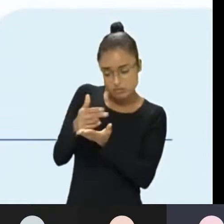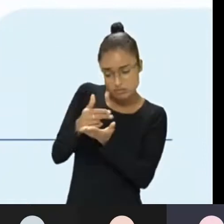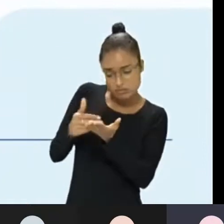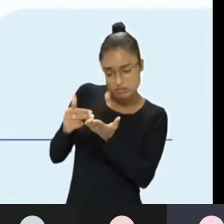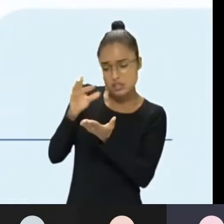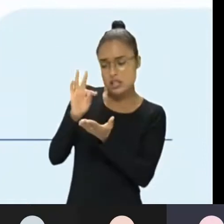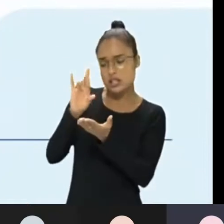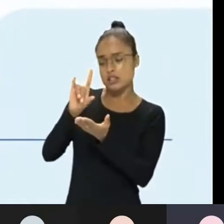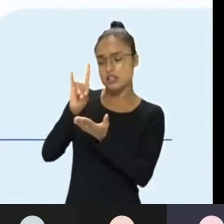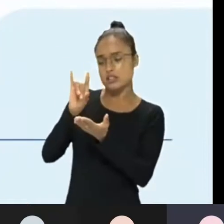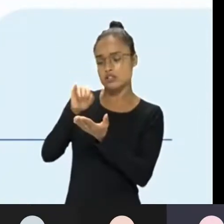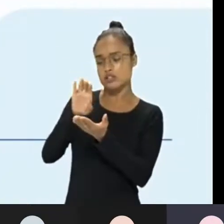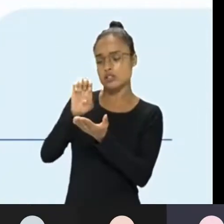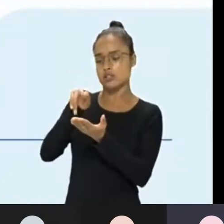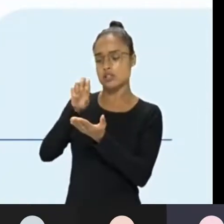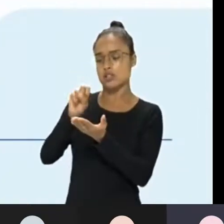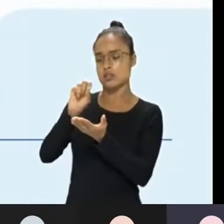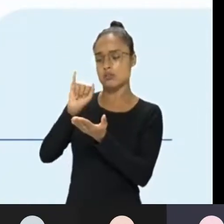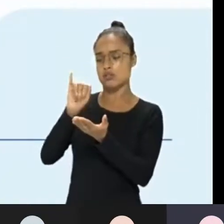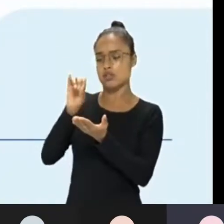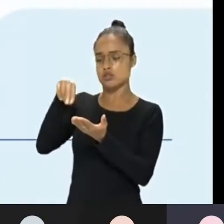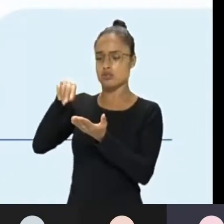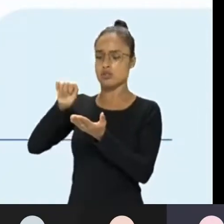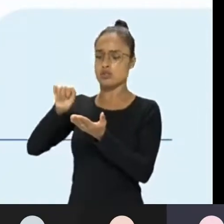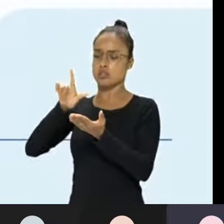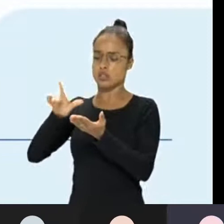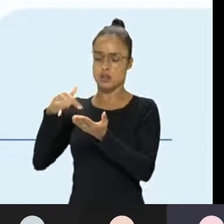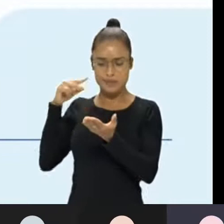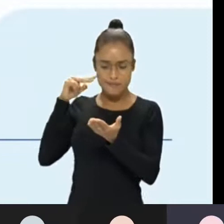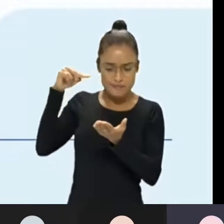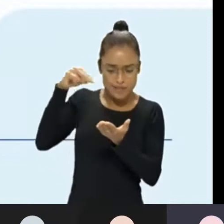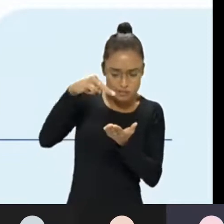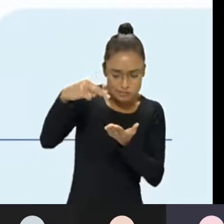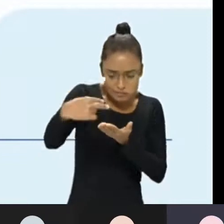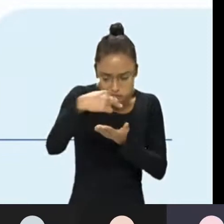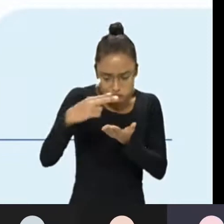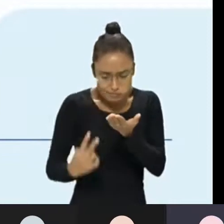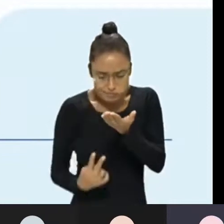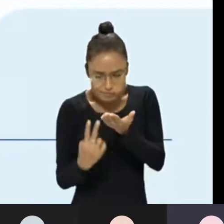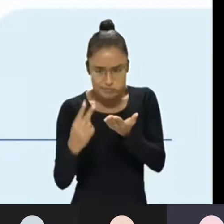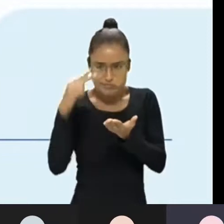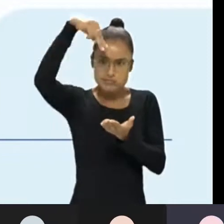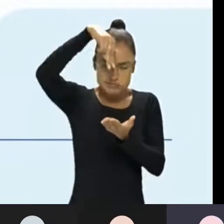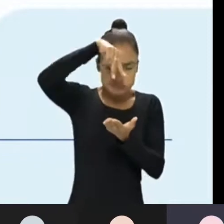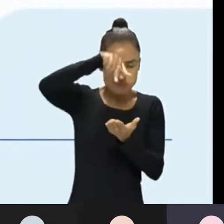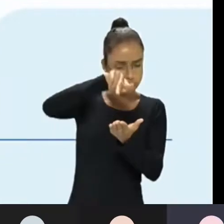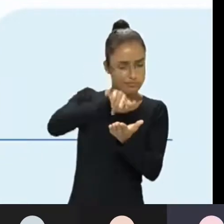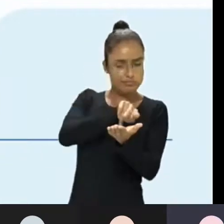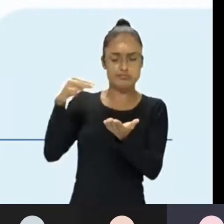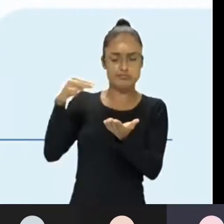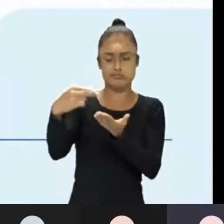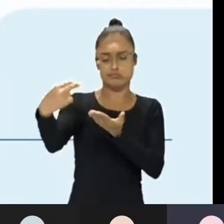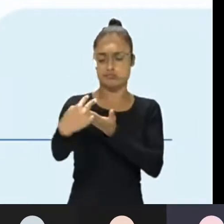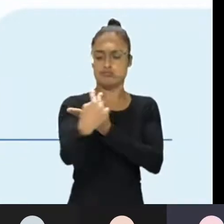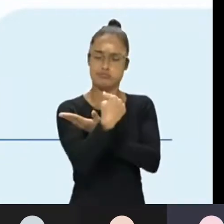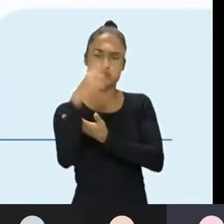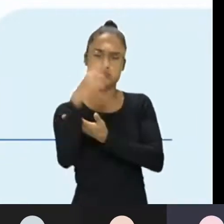desse objeto, ok? Então, vamos à prancheta e nós vamos analisar como que seria a